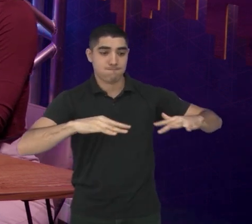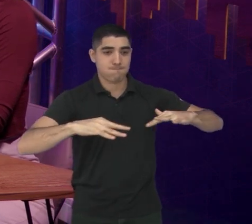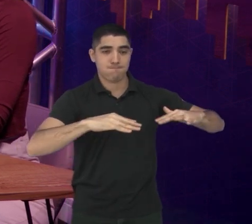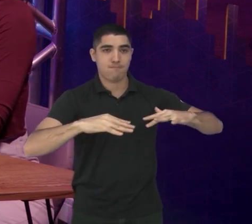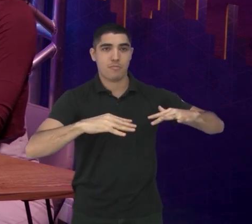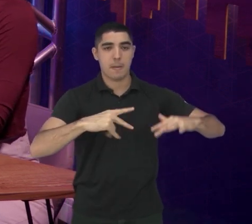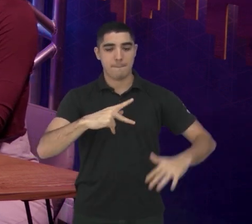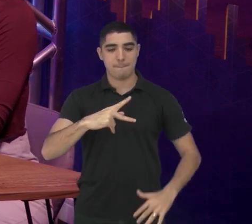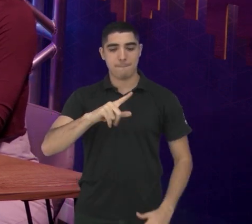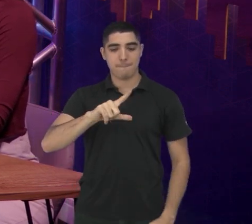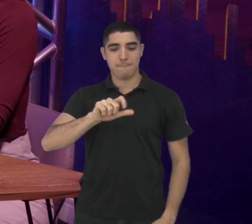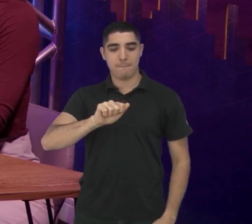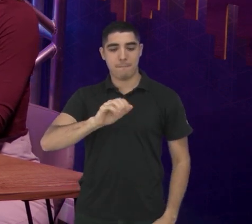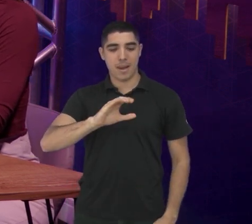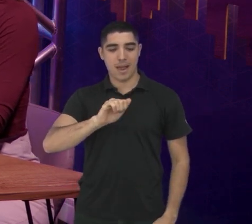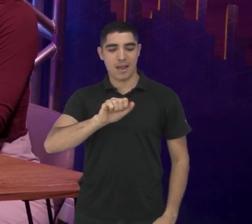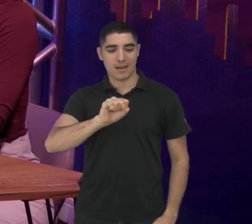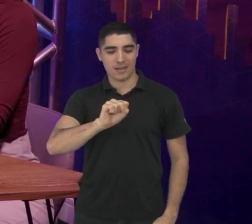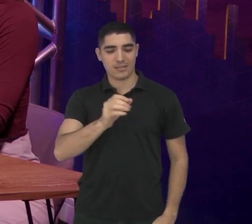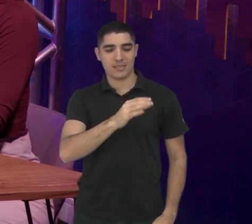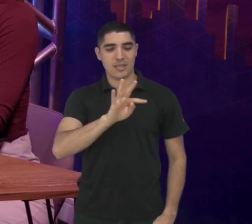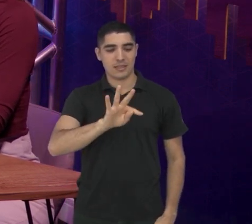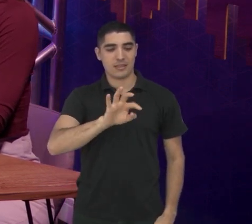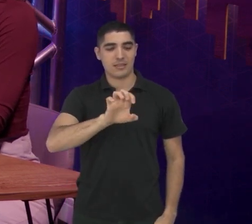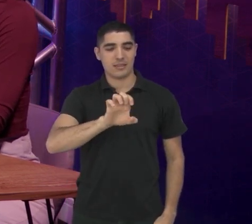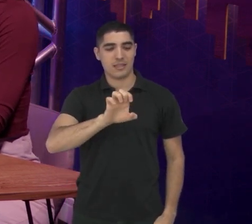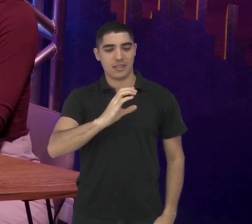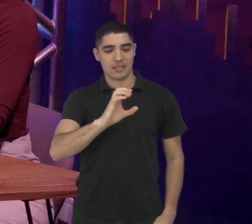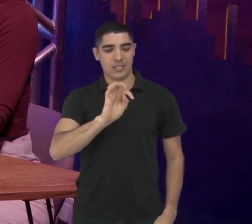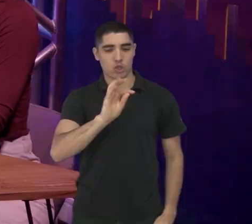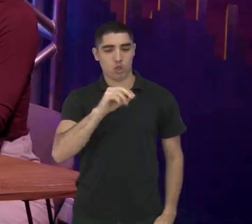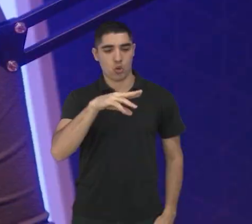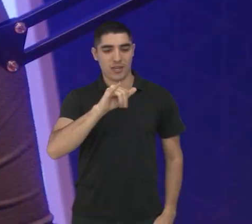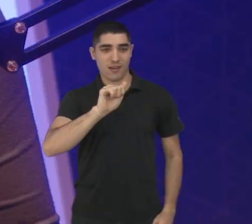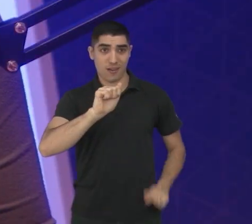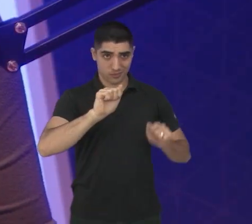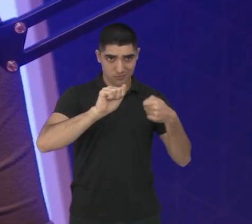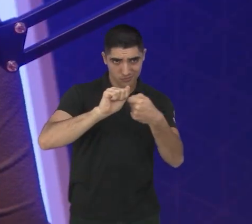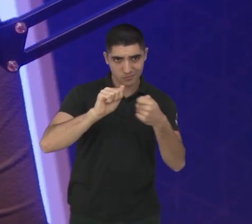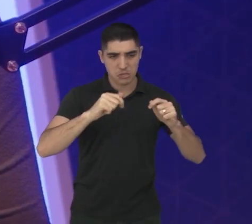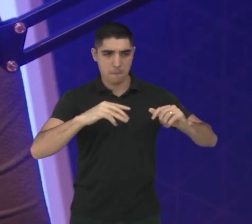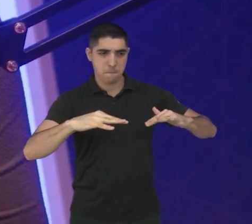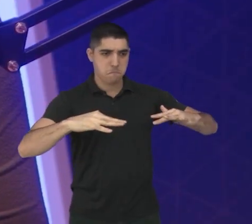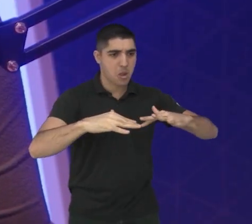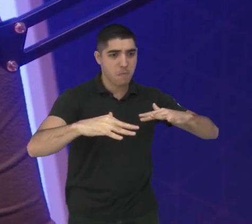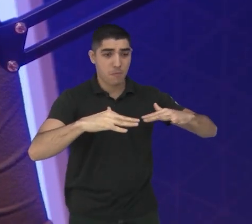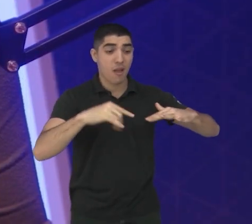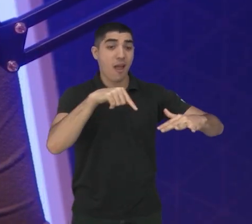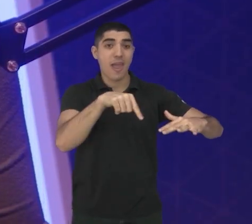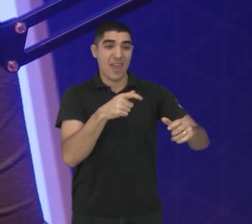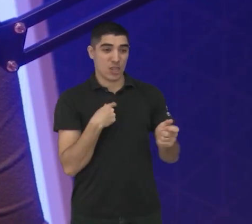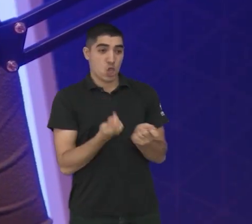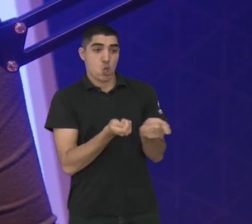das placas tectônicas, né? Que provocam terremotos. A gente não tem como controlar. Mas, de fato,